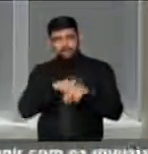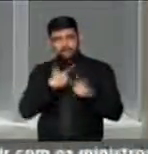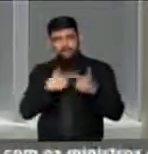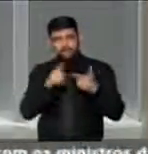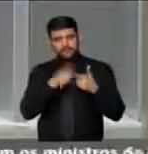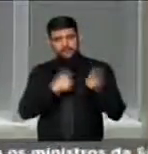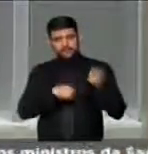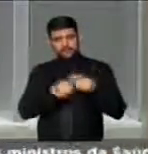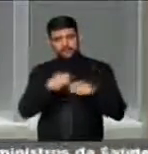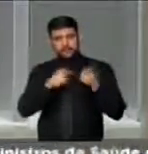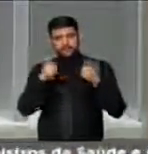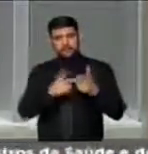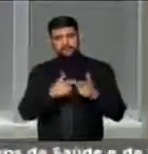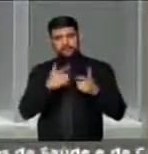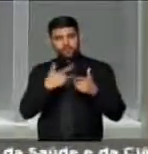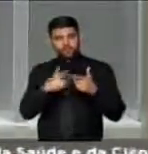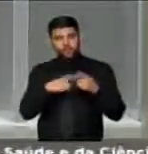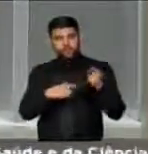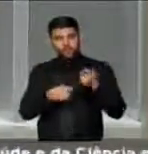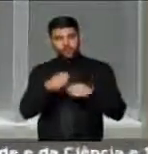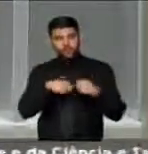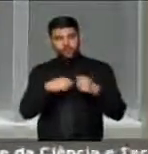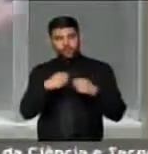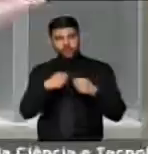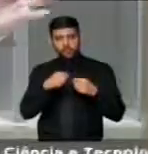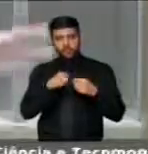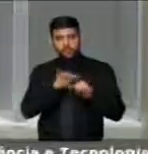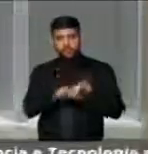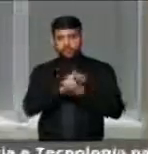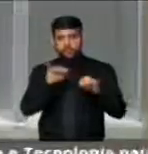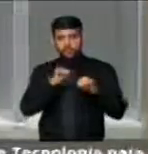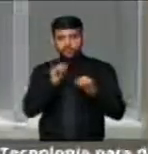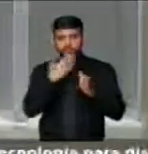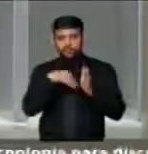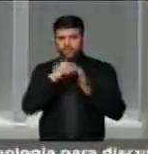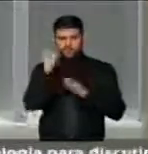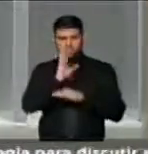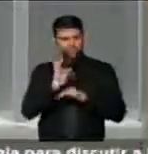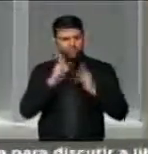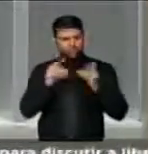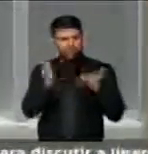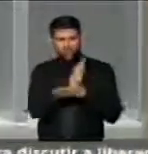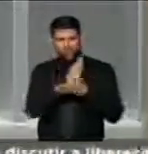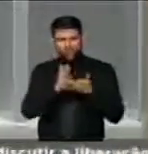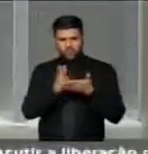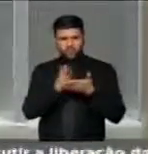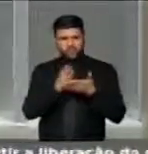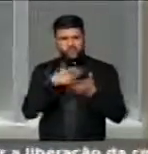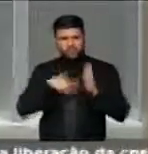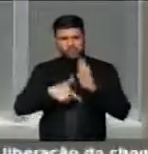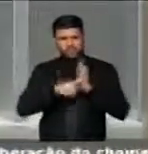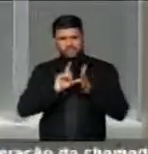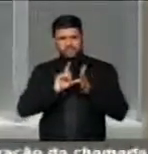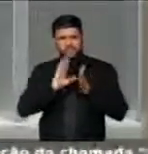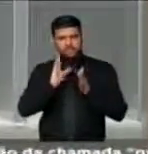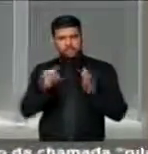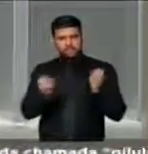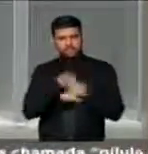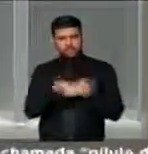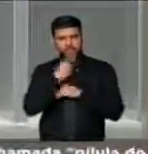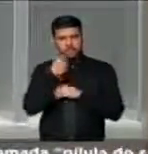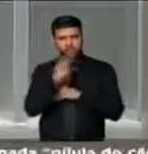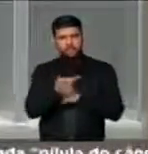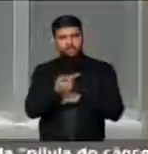crise, onde a recessão econômica é flagrante nesse país inteiro, alguns que me antecederam acabaram de